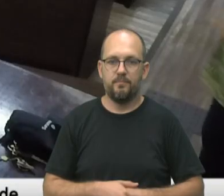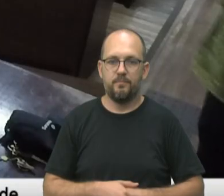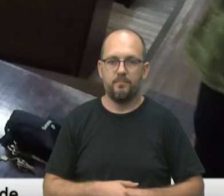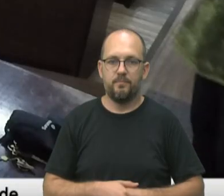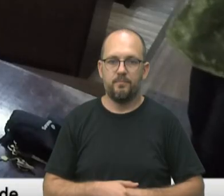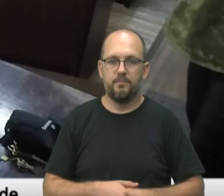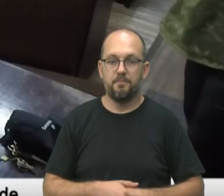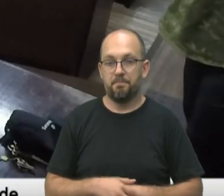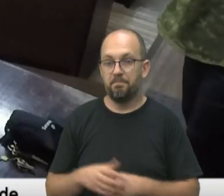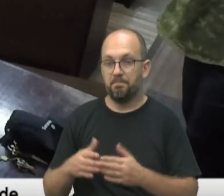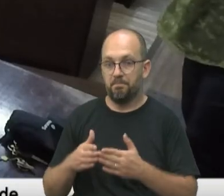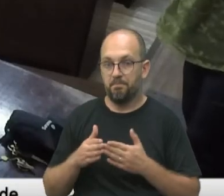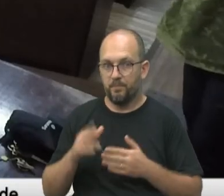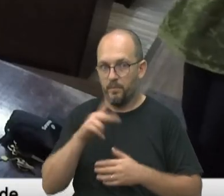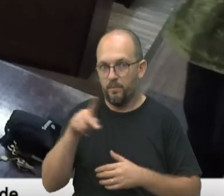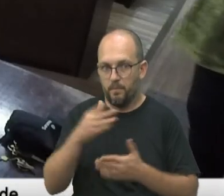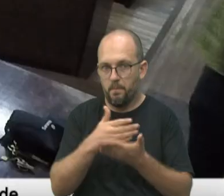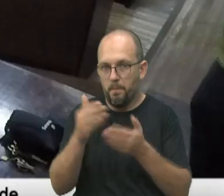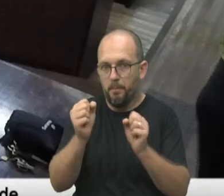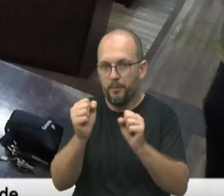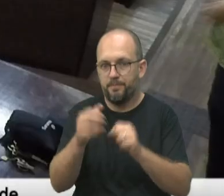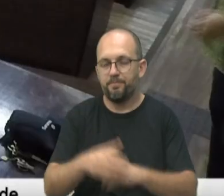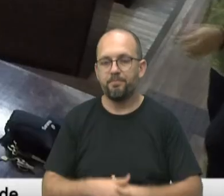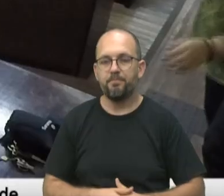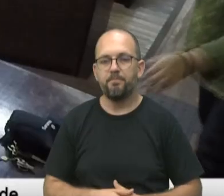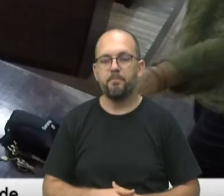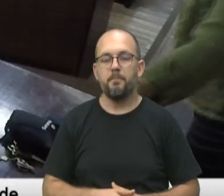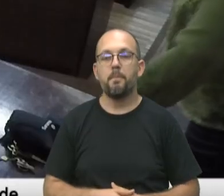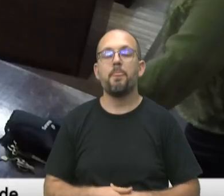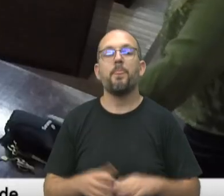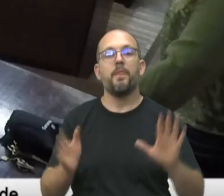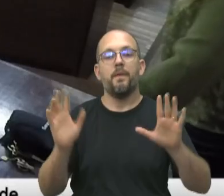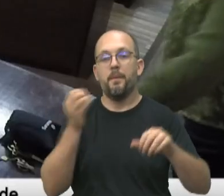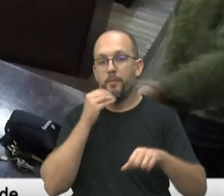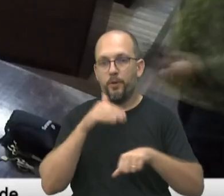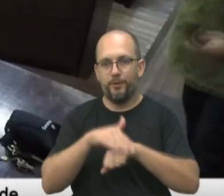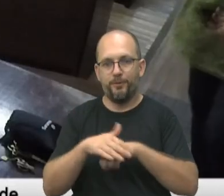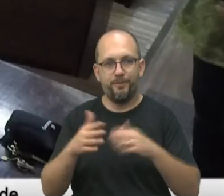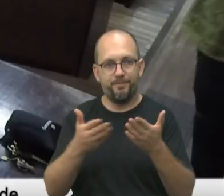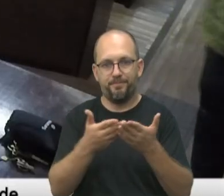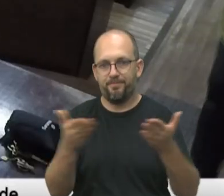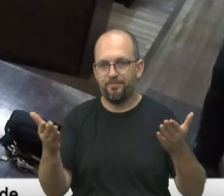Por favor, professor, obrigada. Boa noite, pessoal.